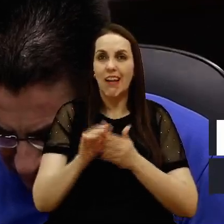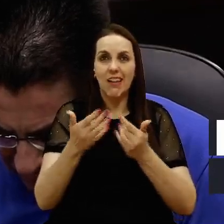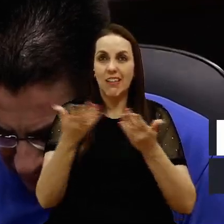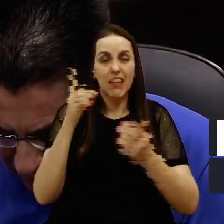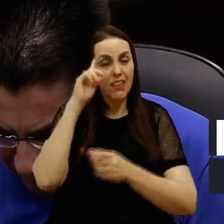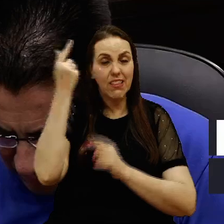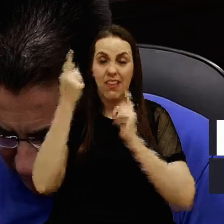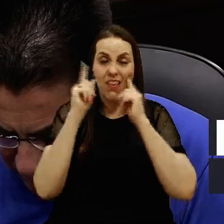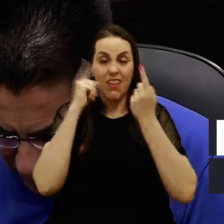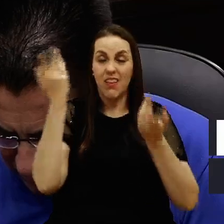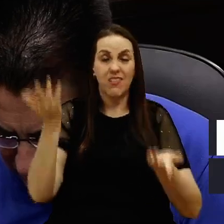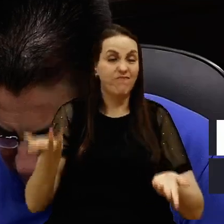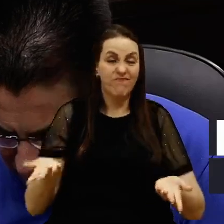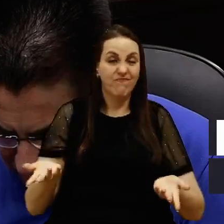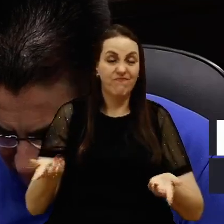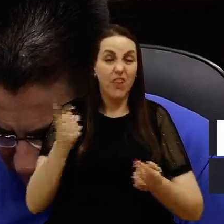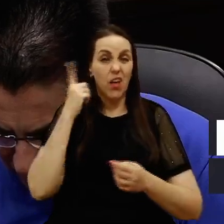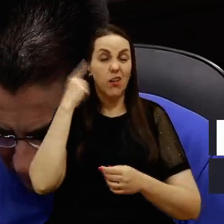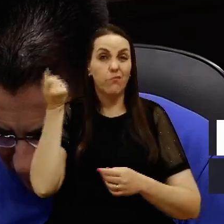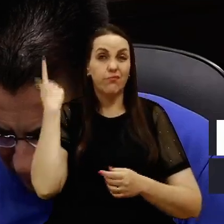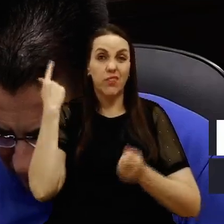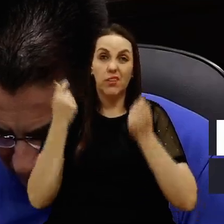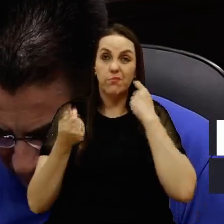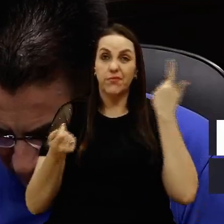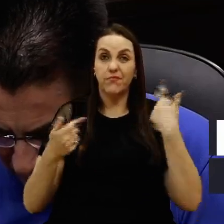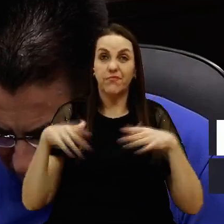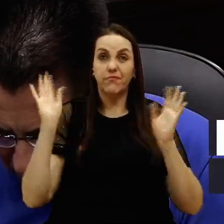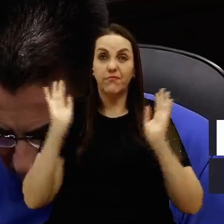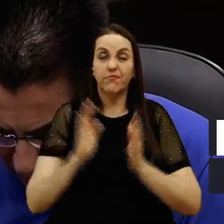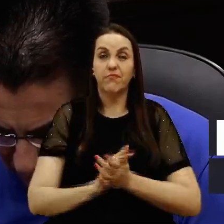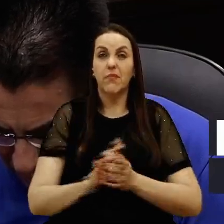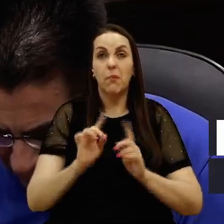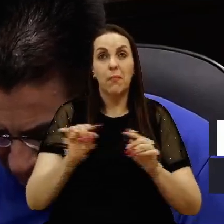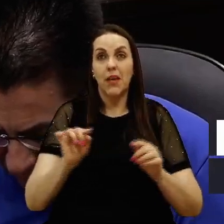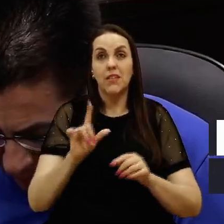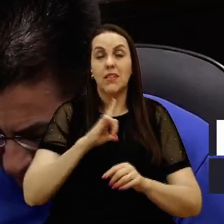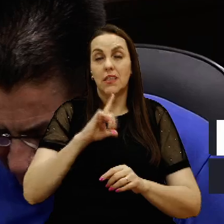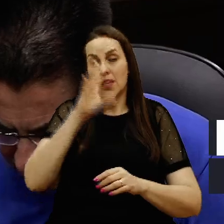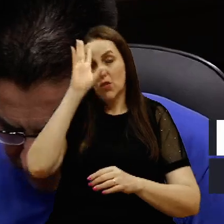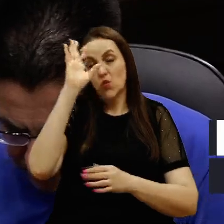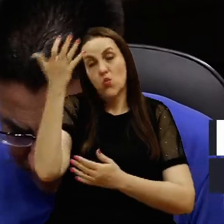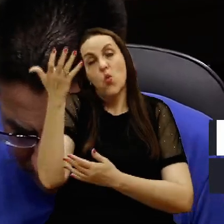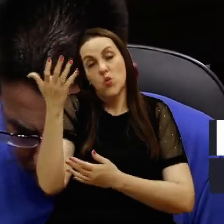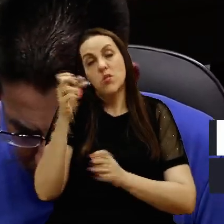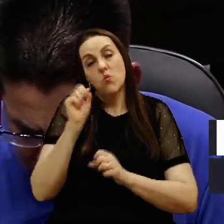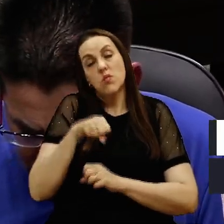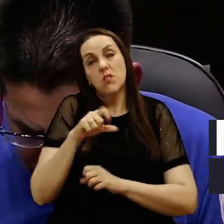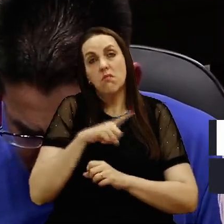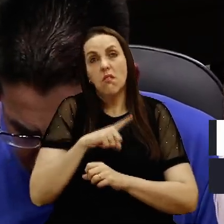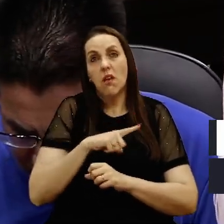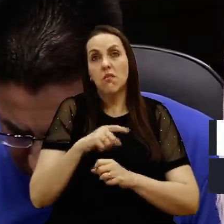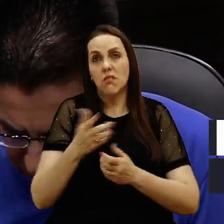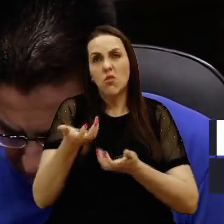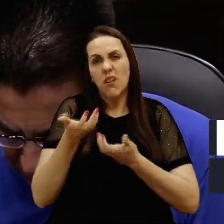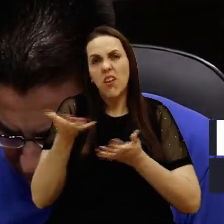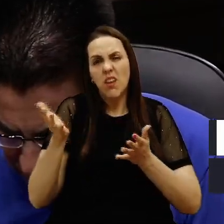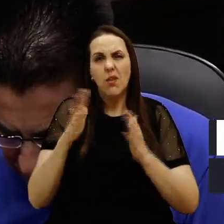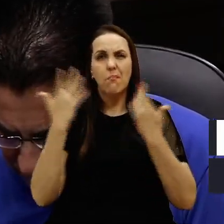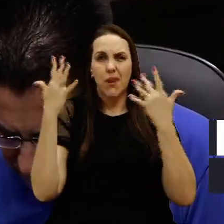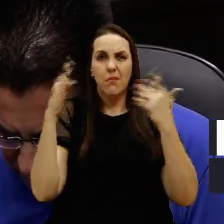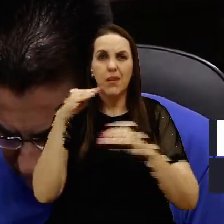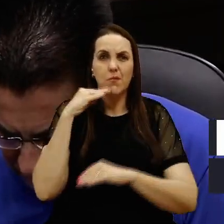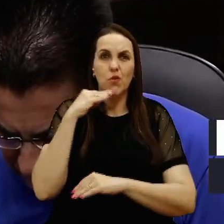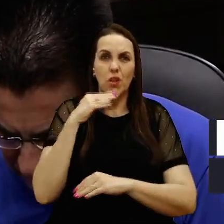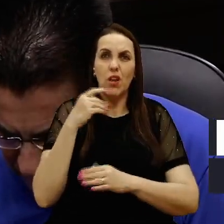ele não vai ouvir muito, entra para um lado, sai pelo outro, mas a gente está aí. Soluções tem, basta querer, né? Parabéns, vereador Bortola, vamos